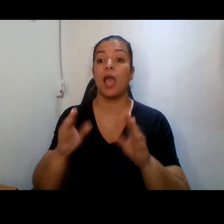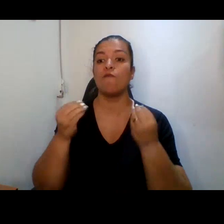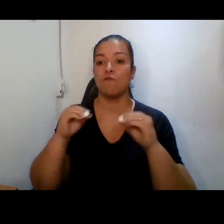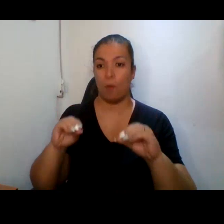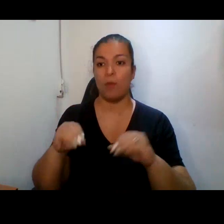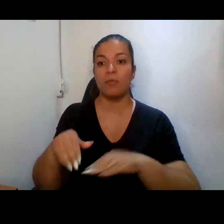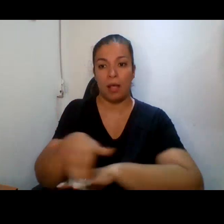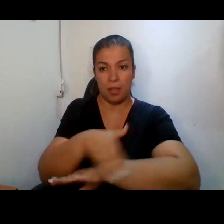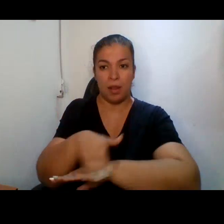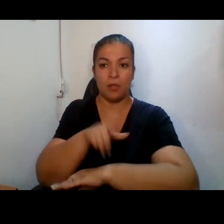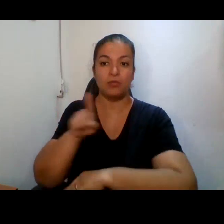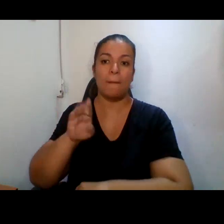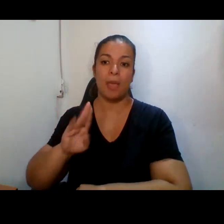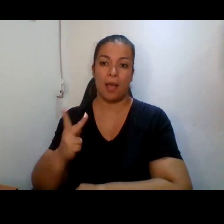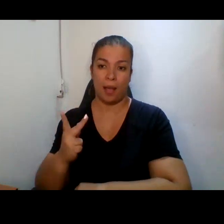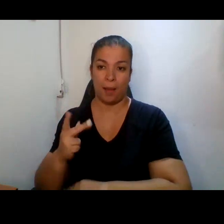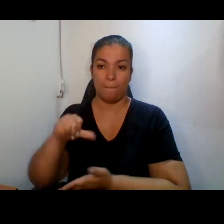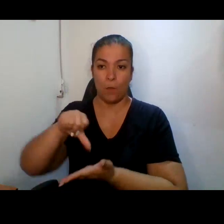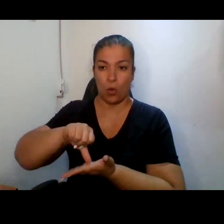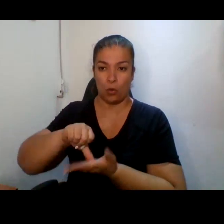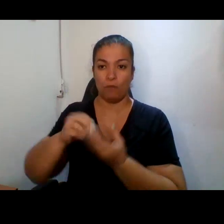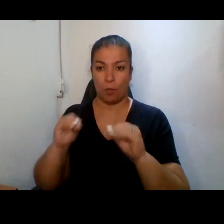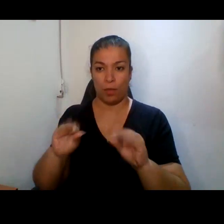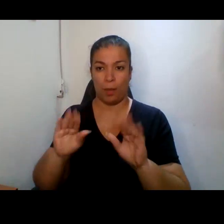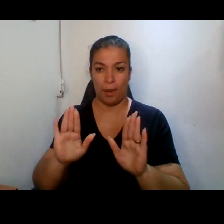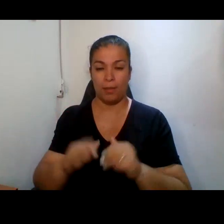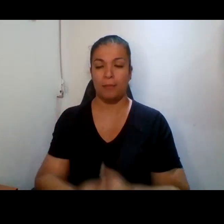Polo de Belo Horizonte, tá? Peraí.